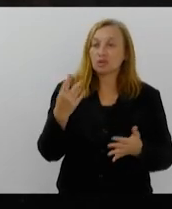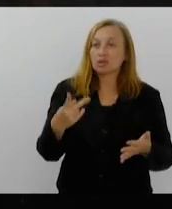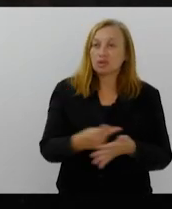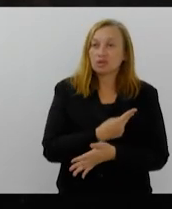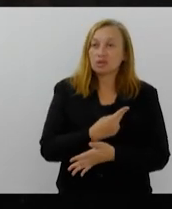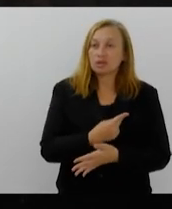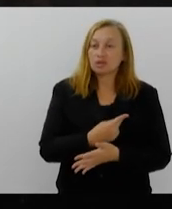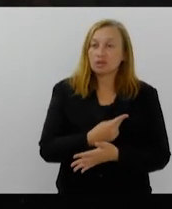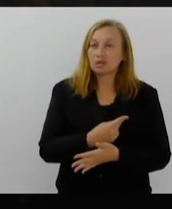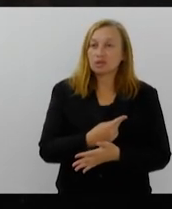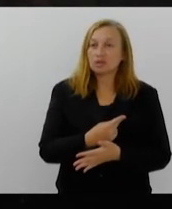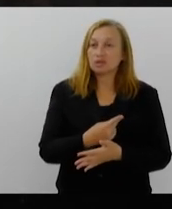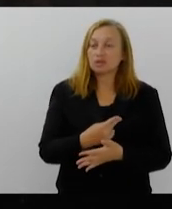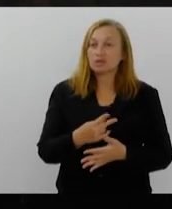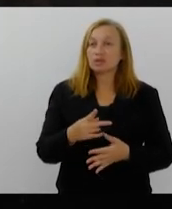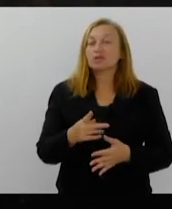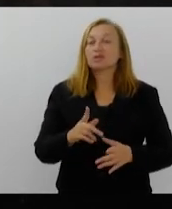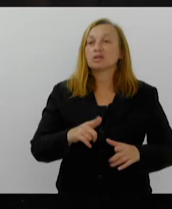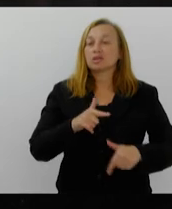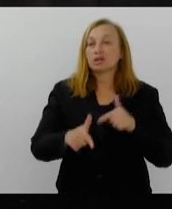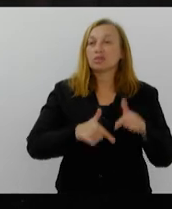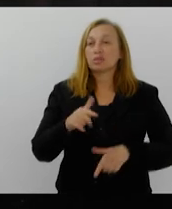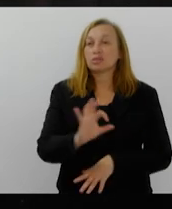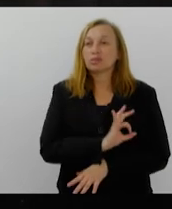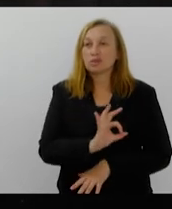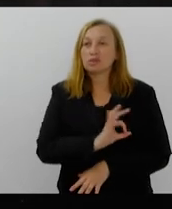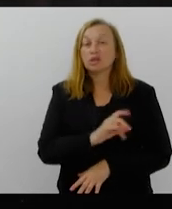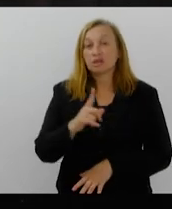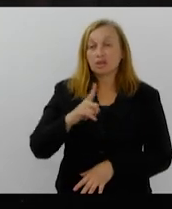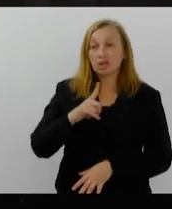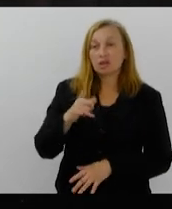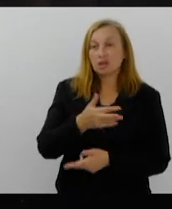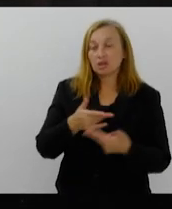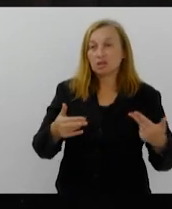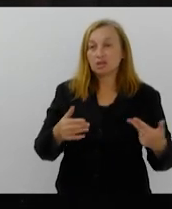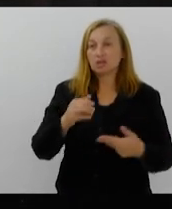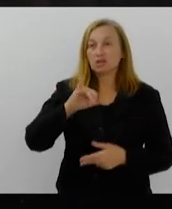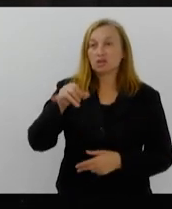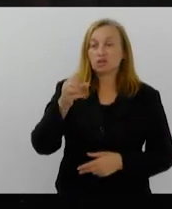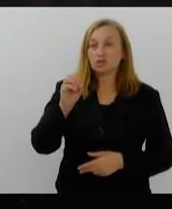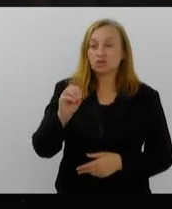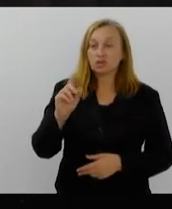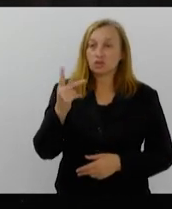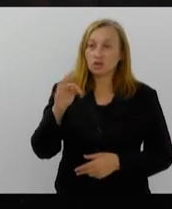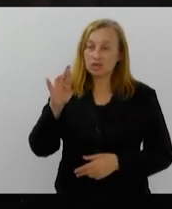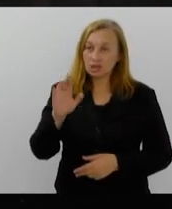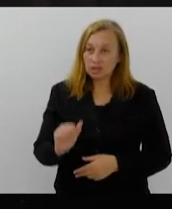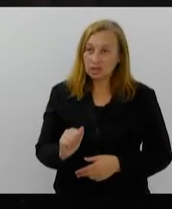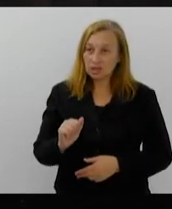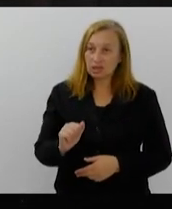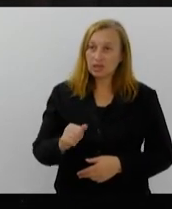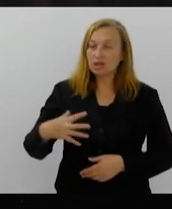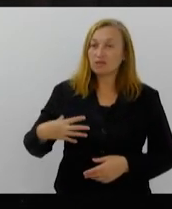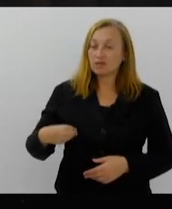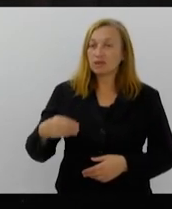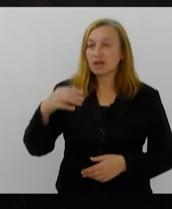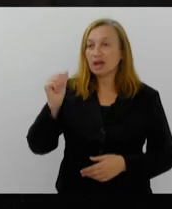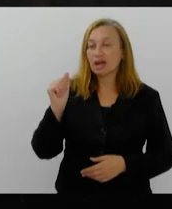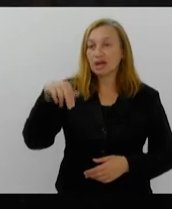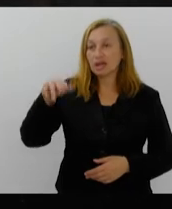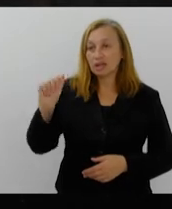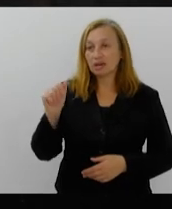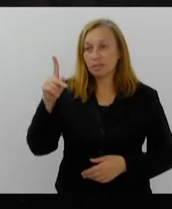a partir da intervenção policial. Então, você tem casos como o do Jonathan, filho da Ana Paula Gomes, uma mulher